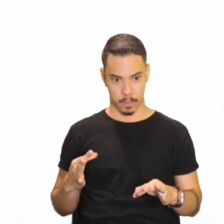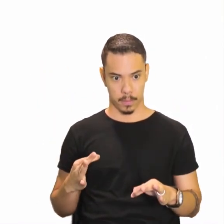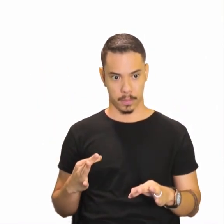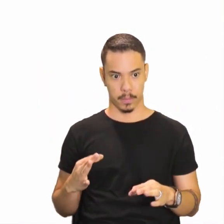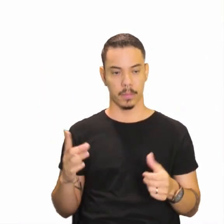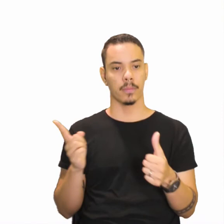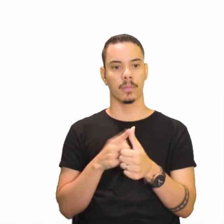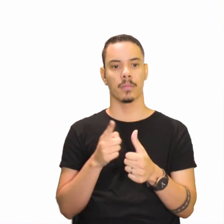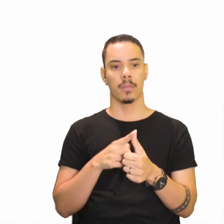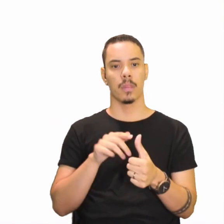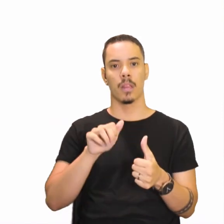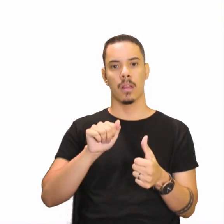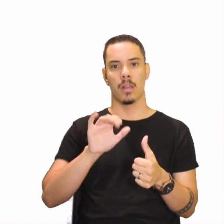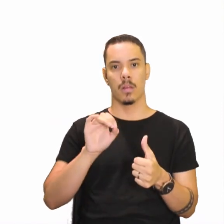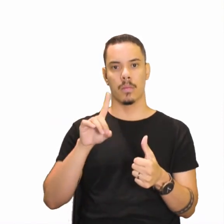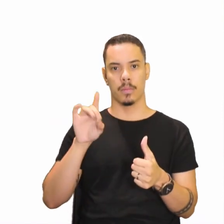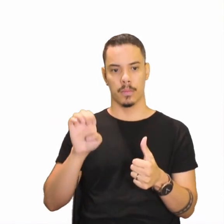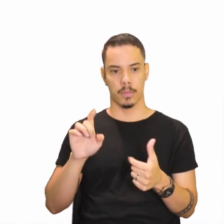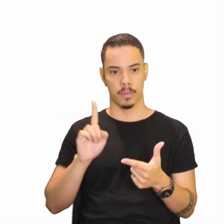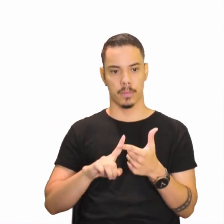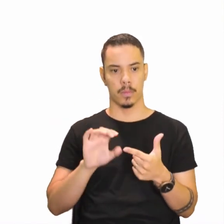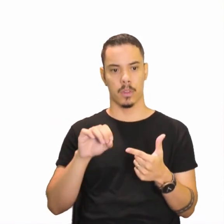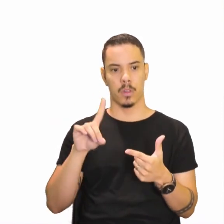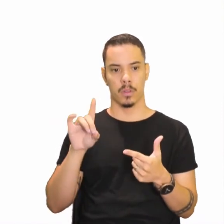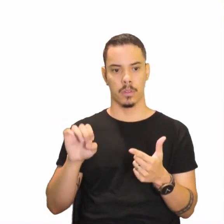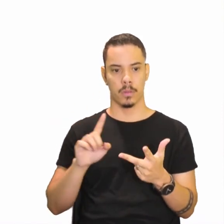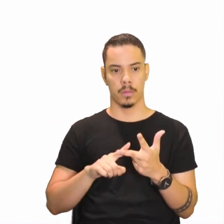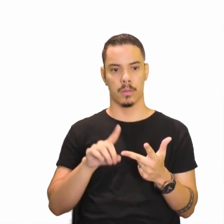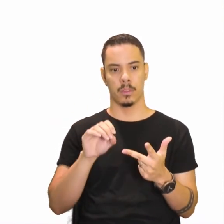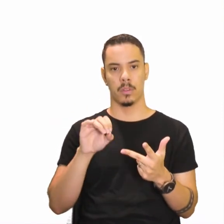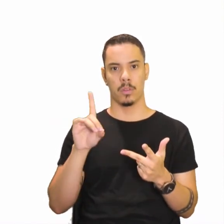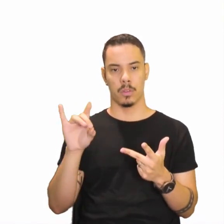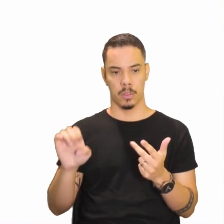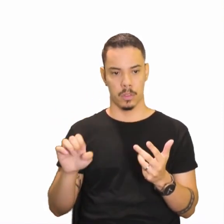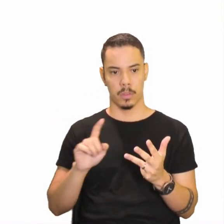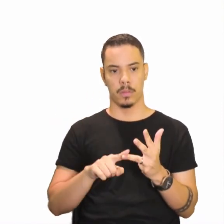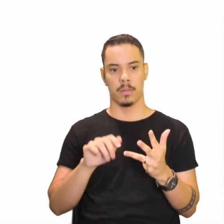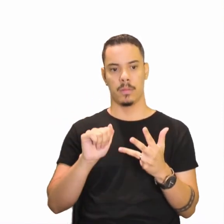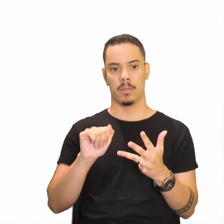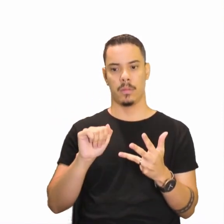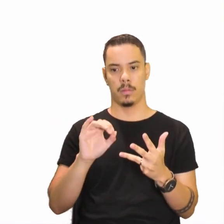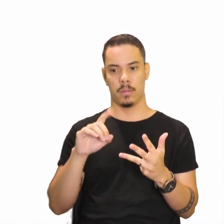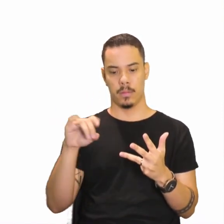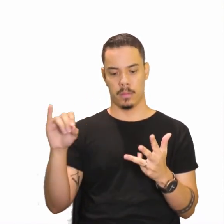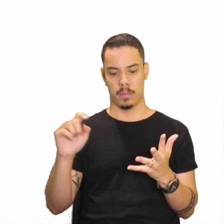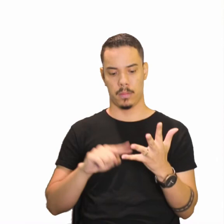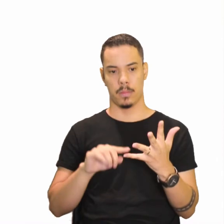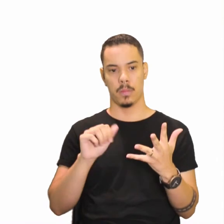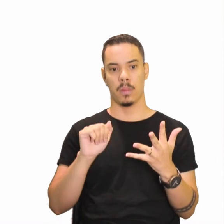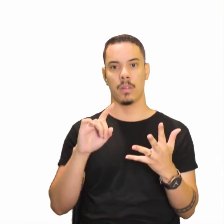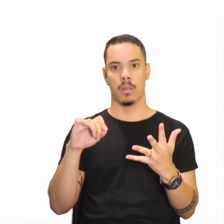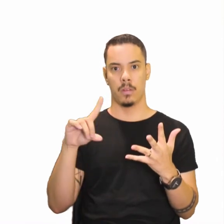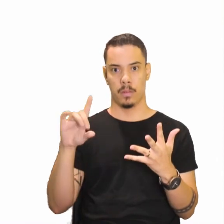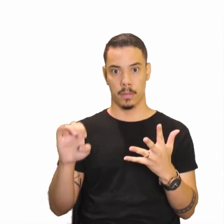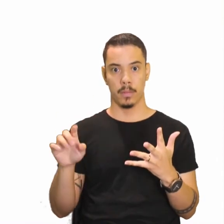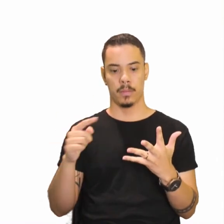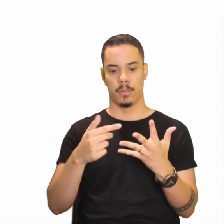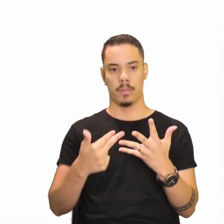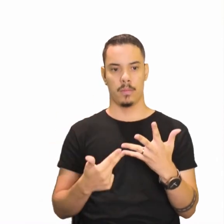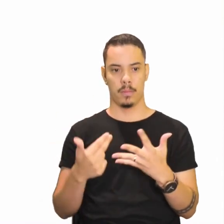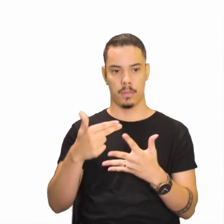a primeira, aonde, segunda, onde, terceira, onde, de,